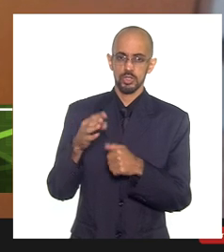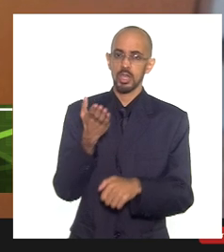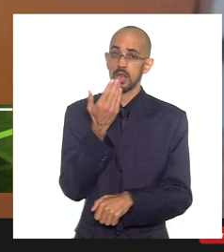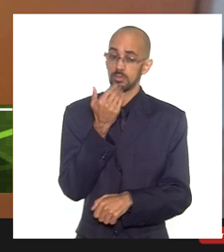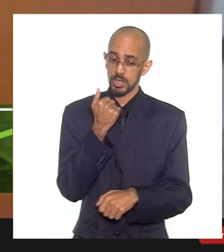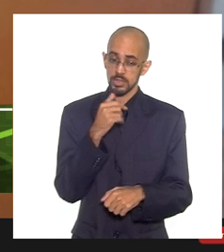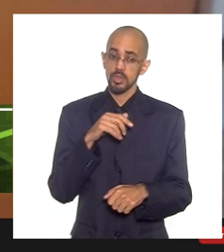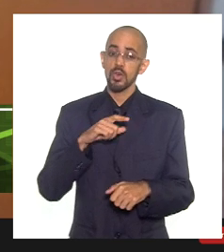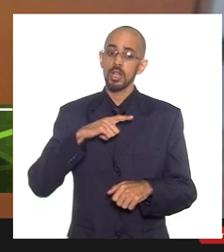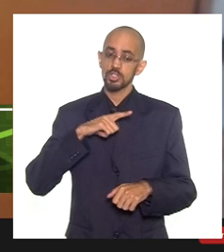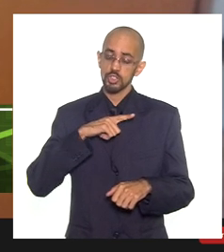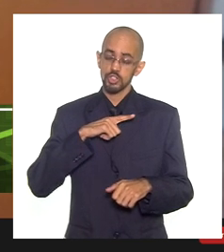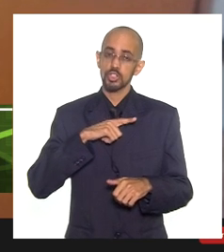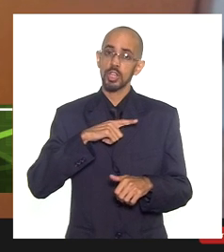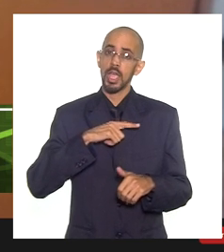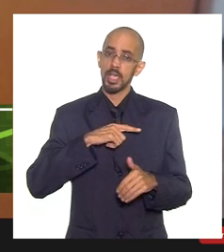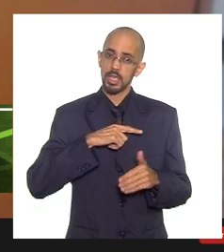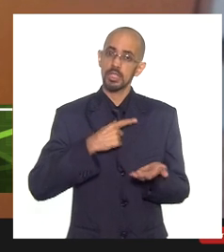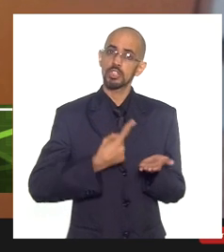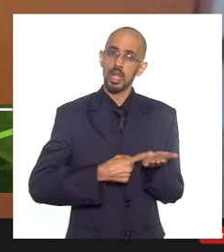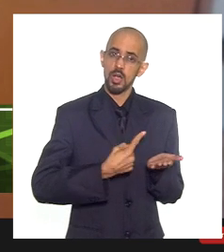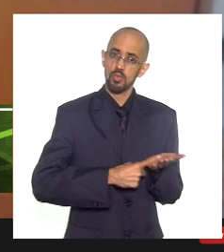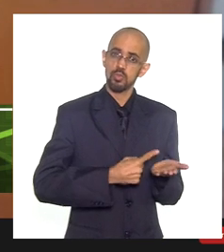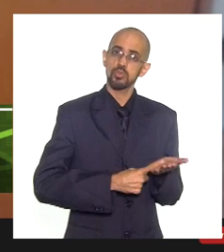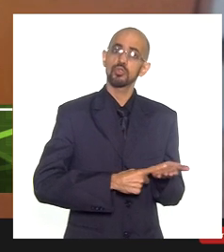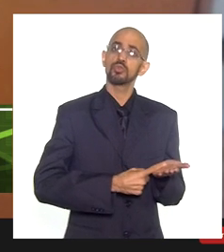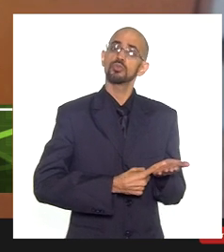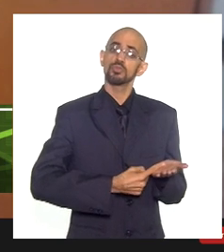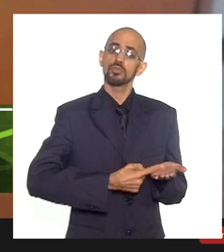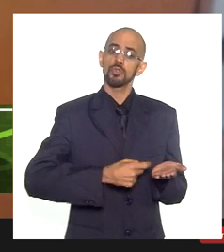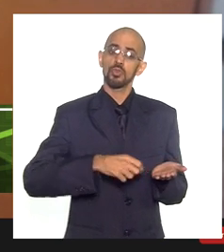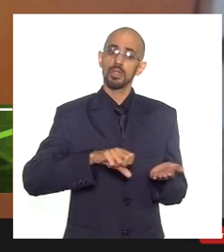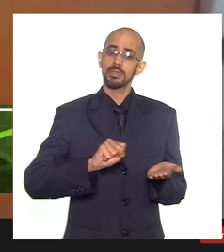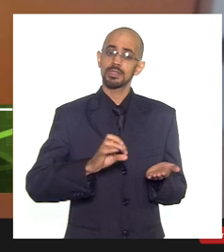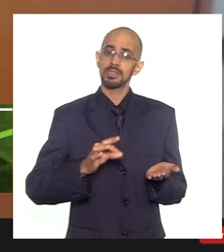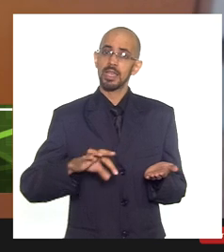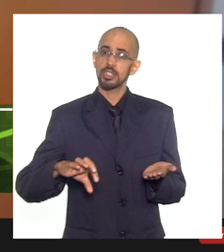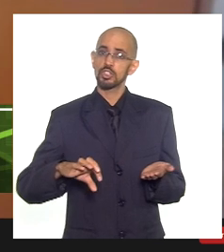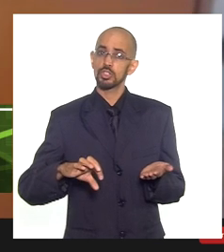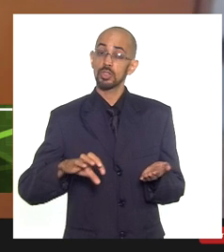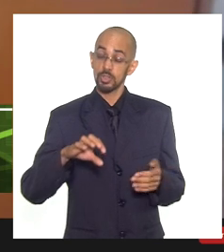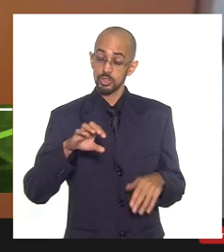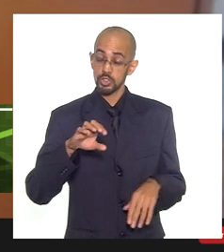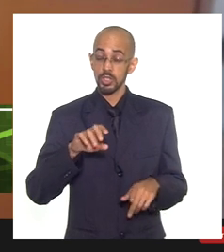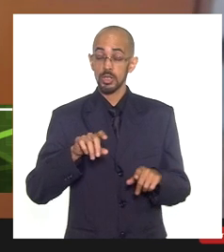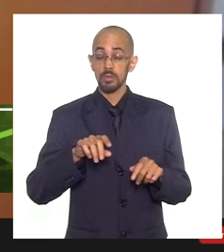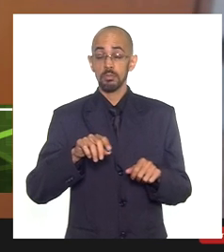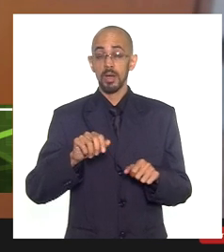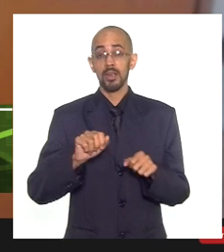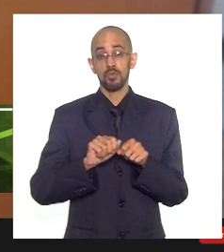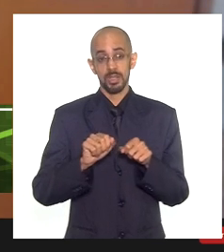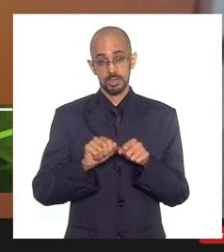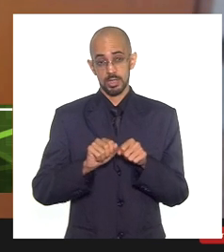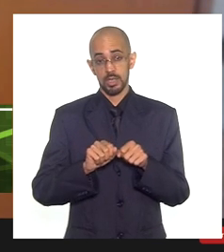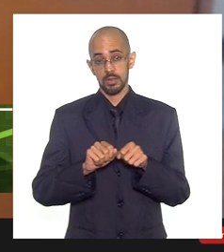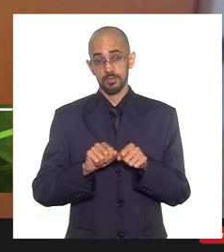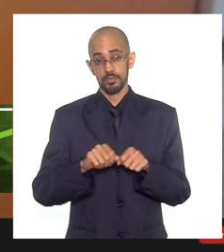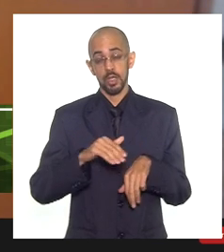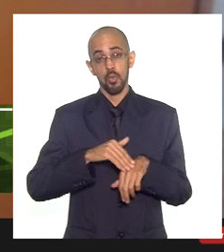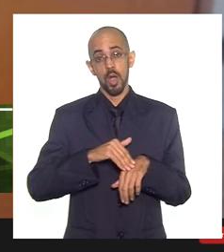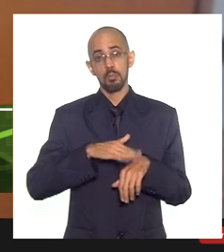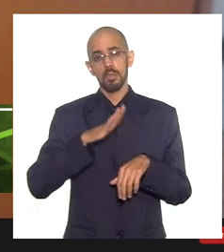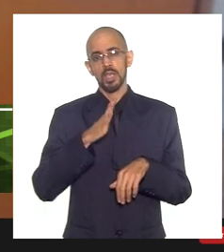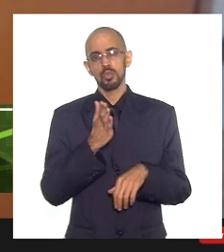entendimentos com a SECT para implementá-los implementá-los o mais rápido possível o aumento do auxílio